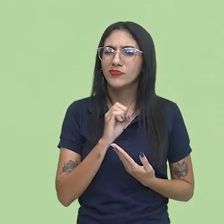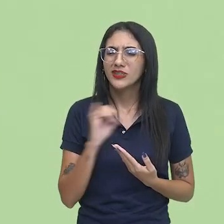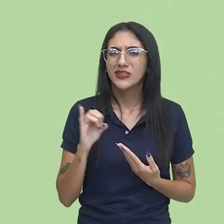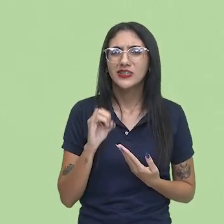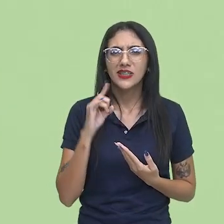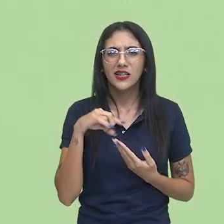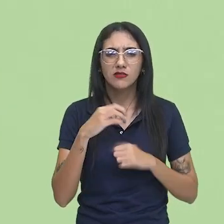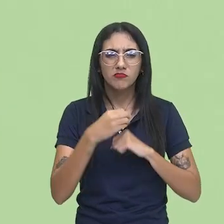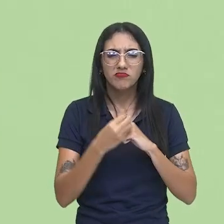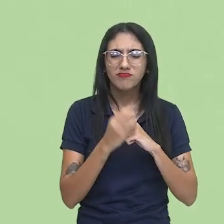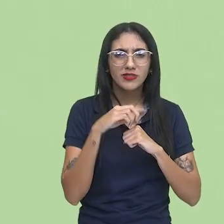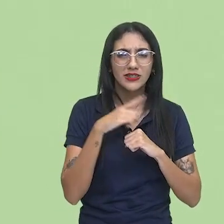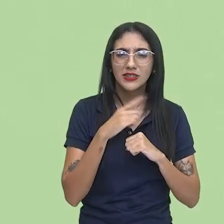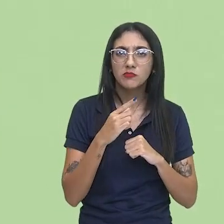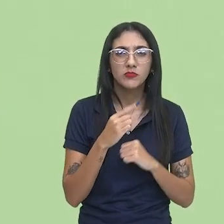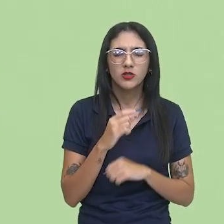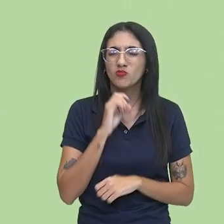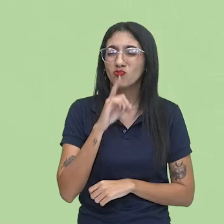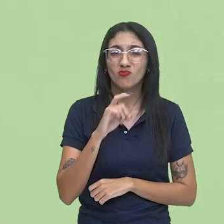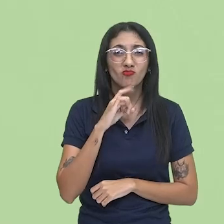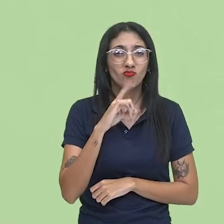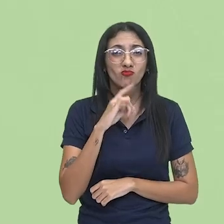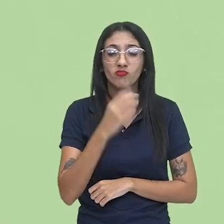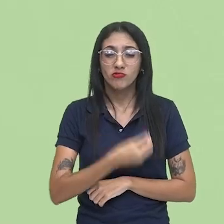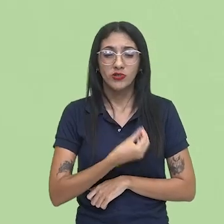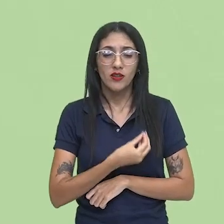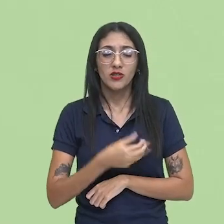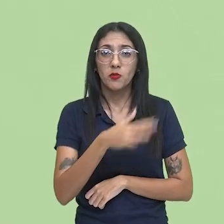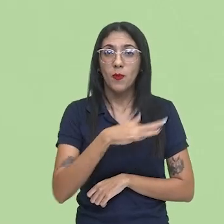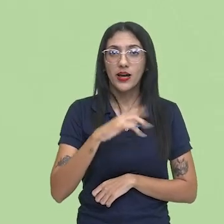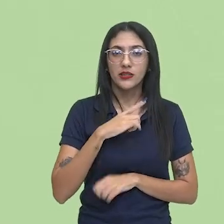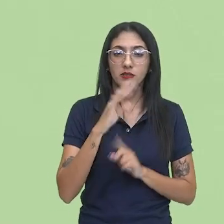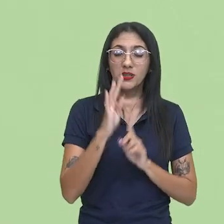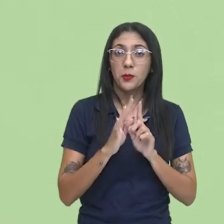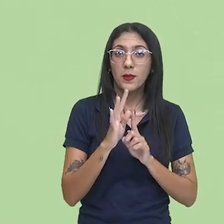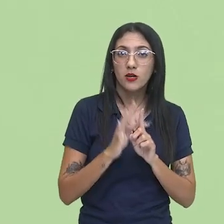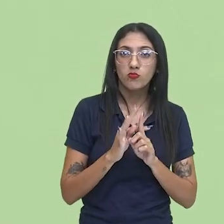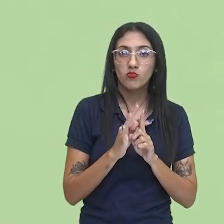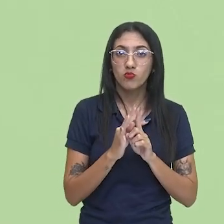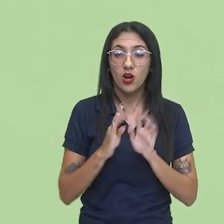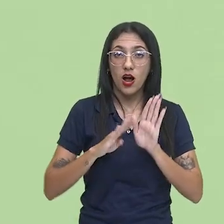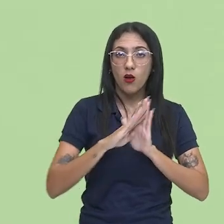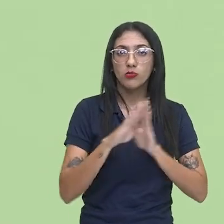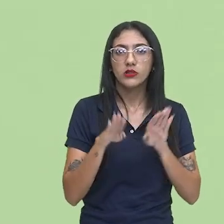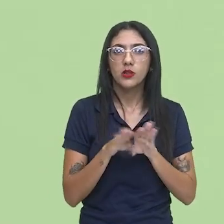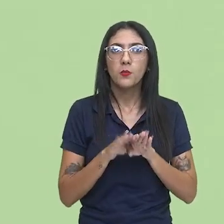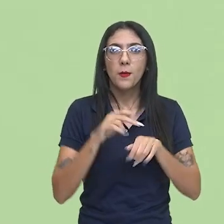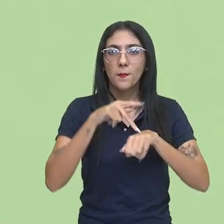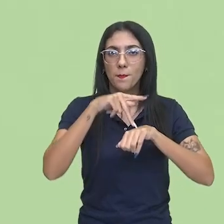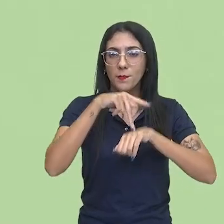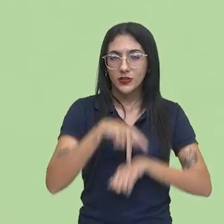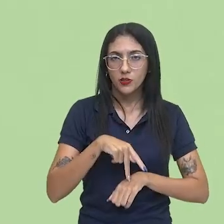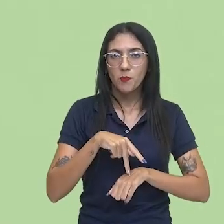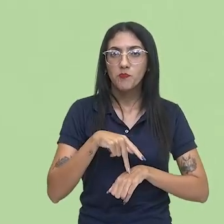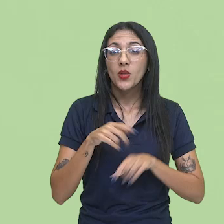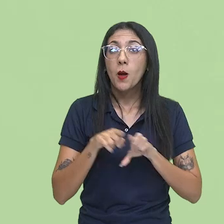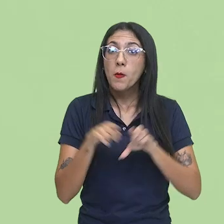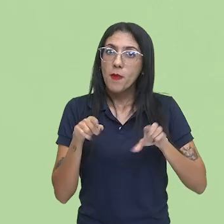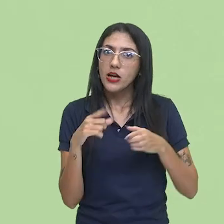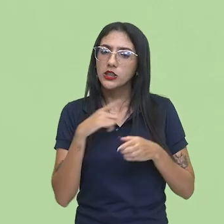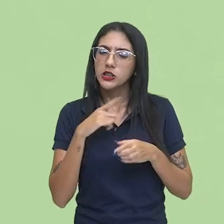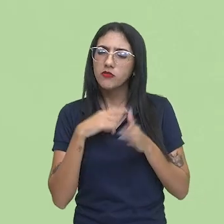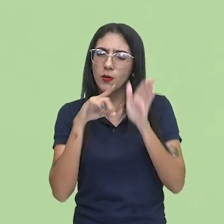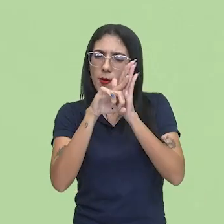hostil não aguentaria viver em condições de alta temperatura e pressão. Mas descobriu-se que algumas